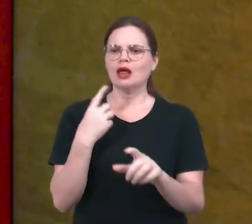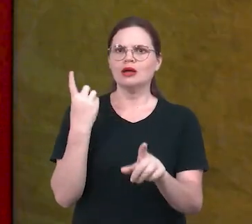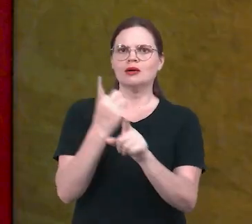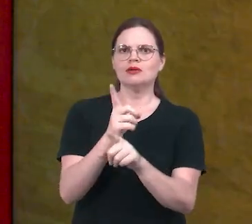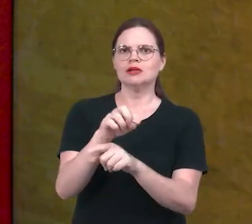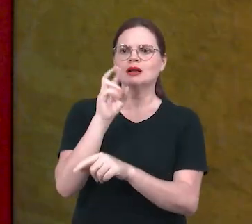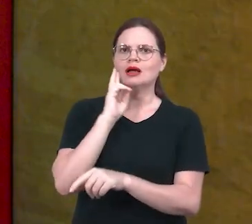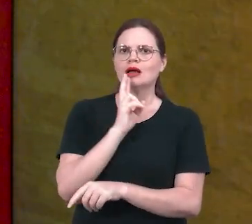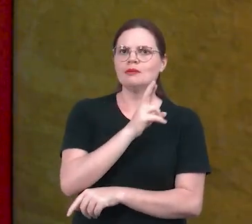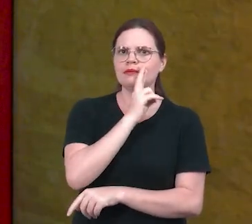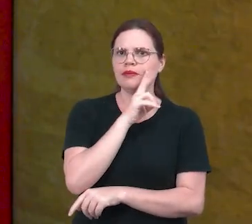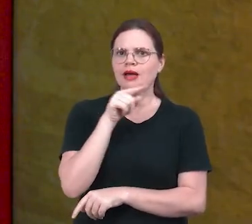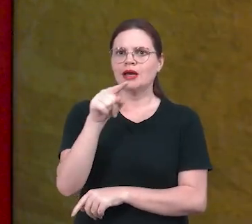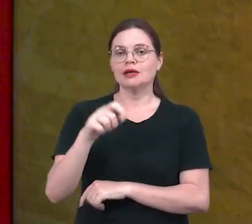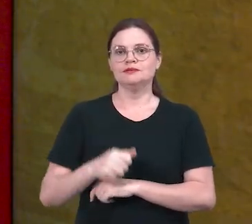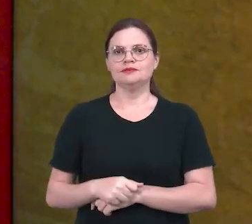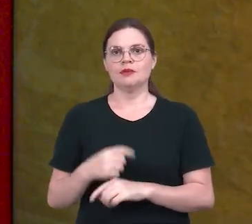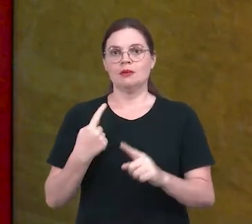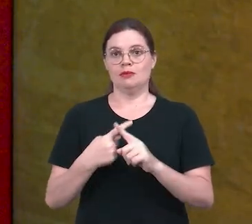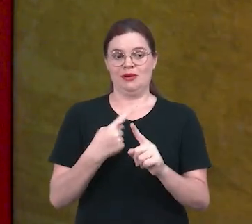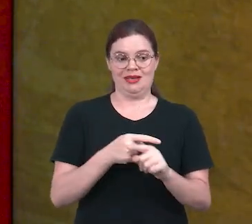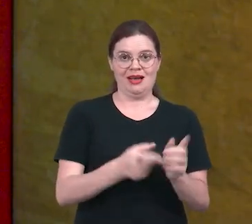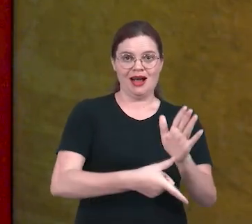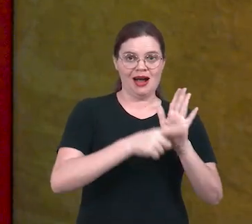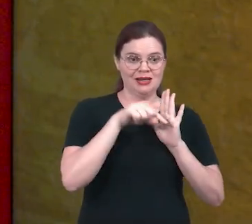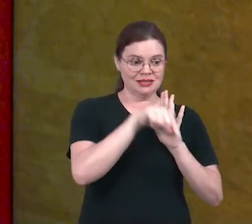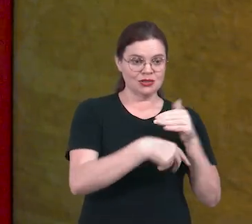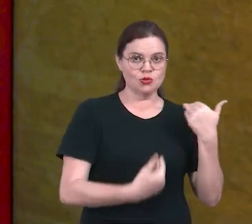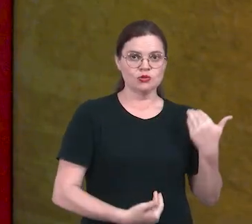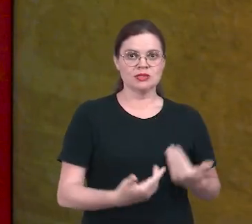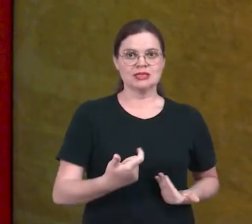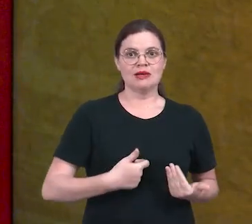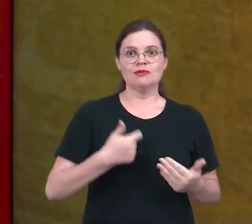ela ali vai lhe dar, diante do sinal que